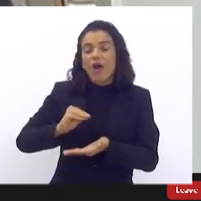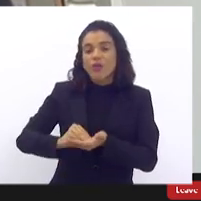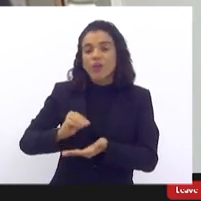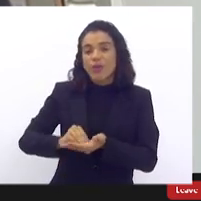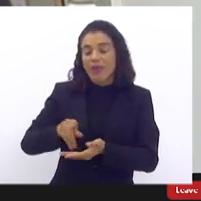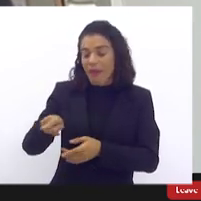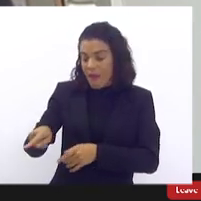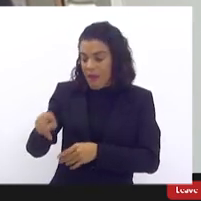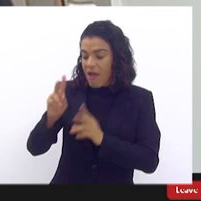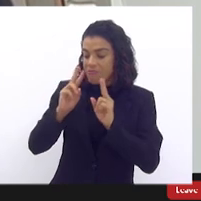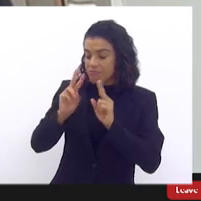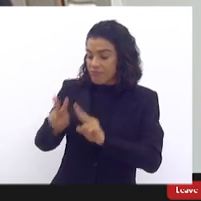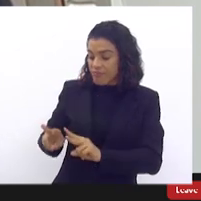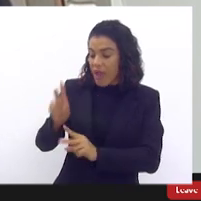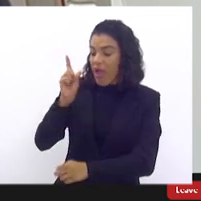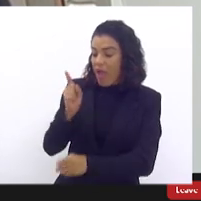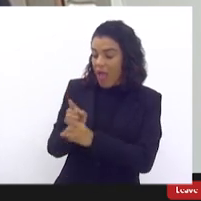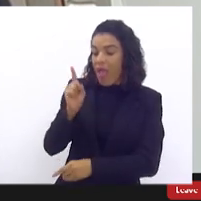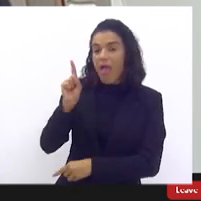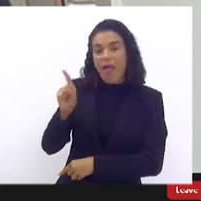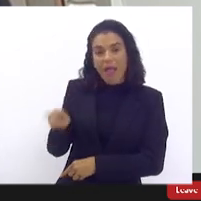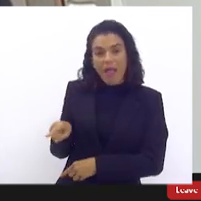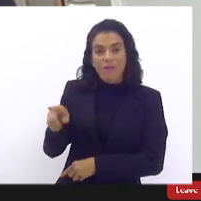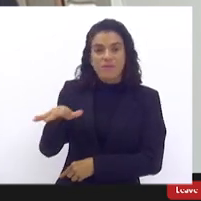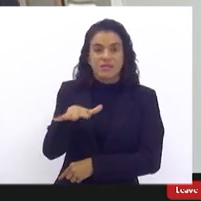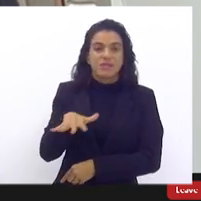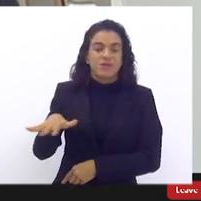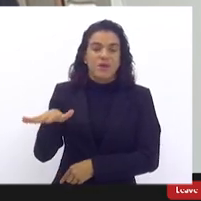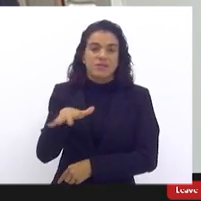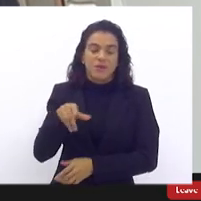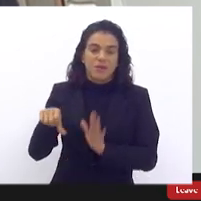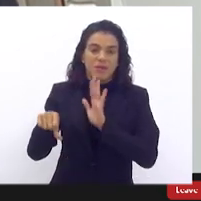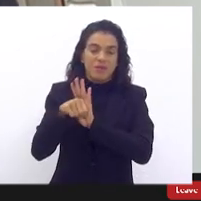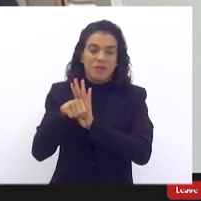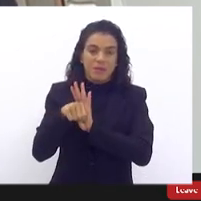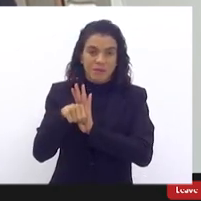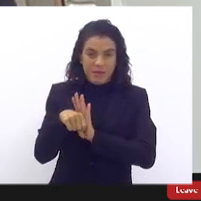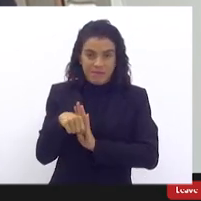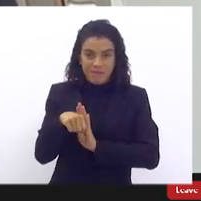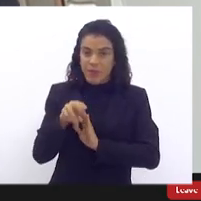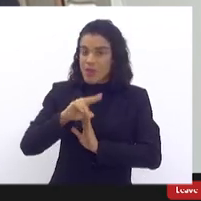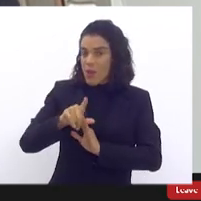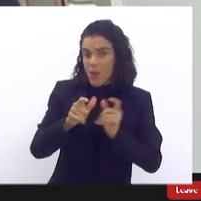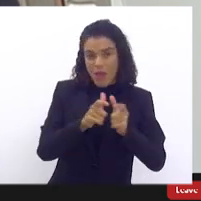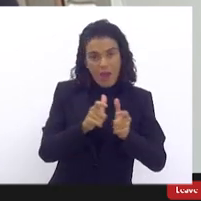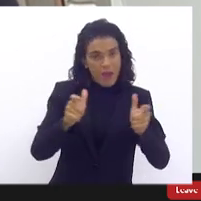do problema ou da questão, tá, pelo judiciário. Eu não diria que é a maioria,